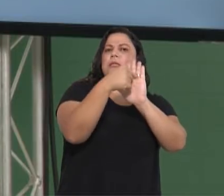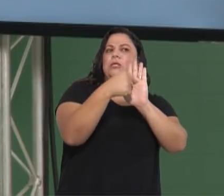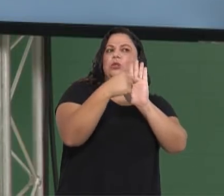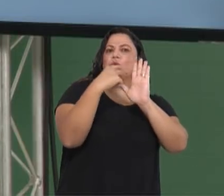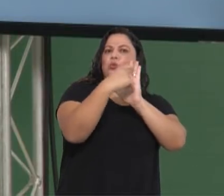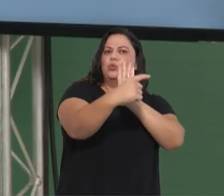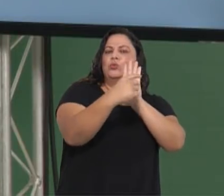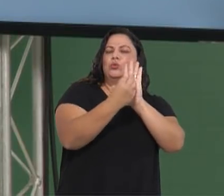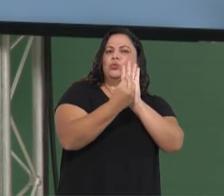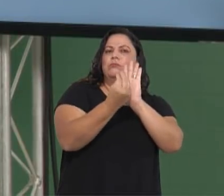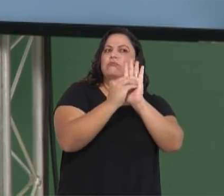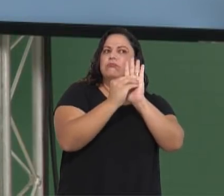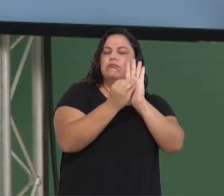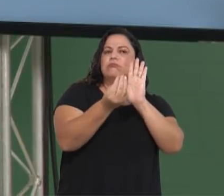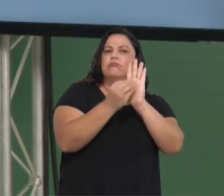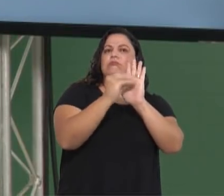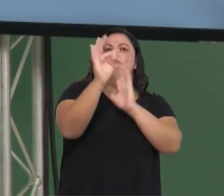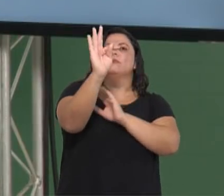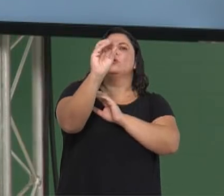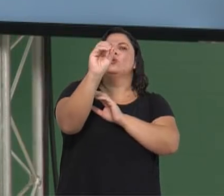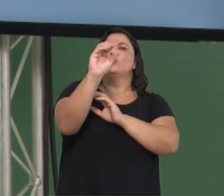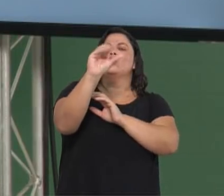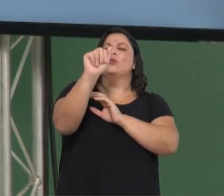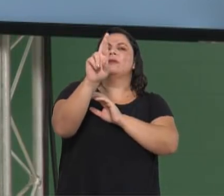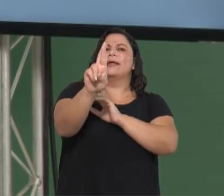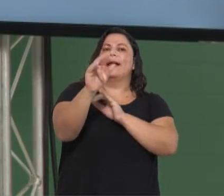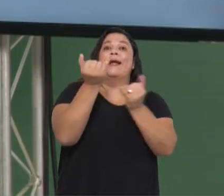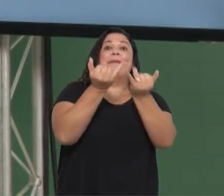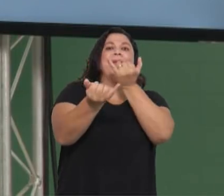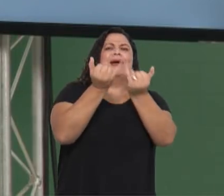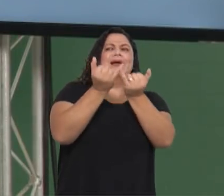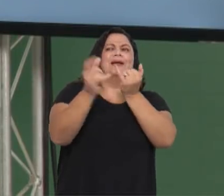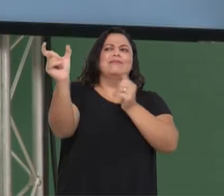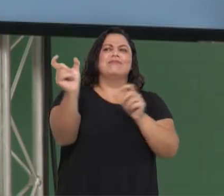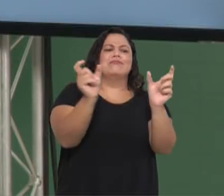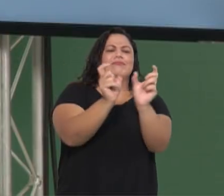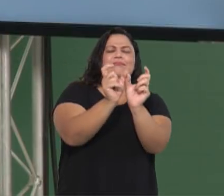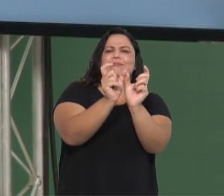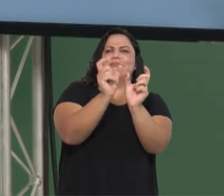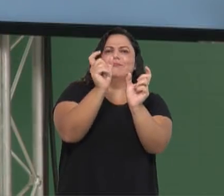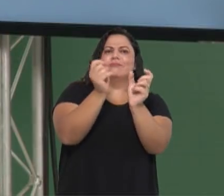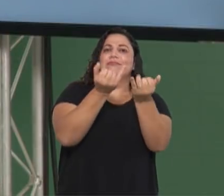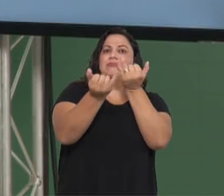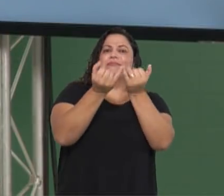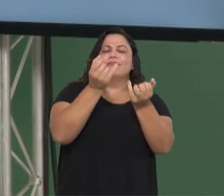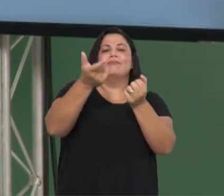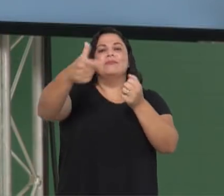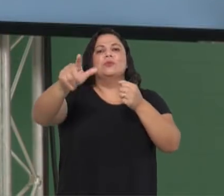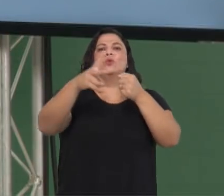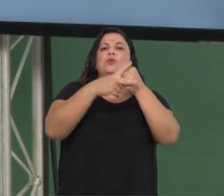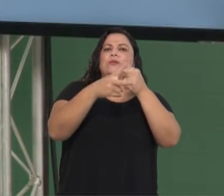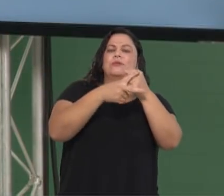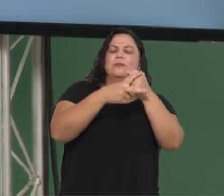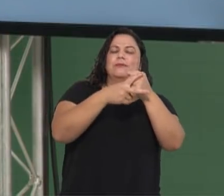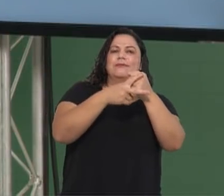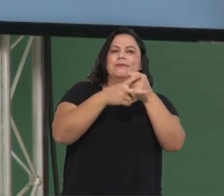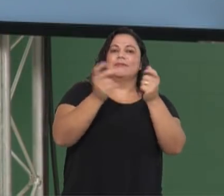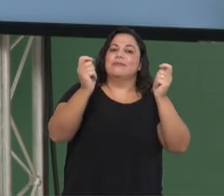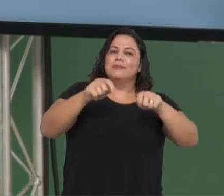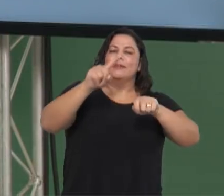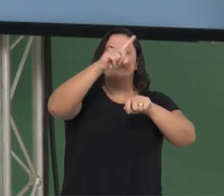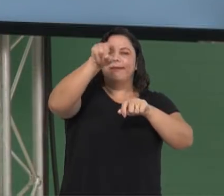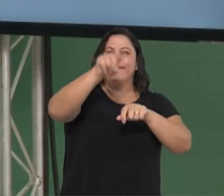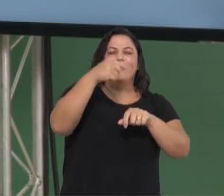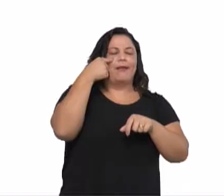o tocar, ele pode ser sinônimo do quê? De quais outros verbos? E aí você